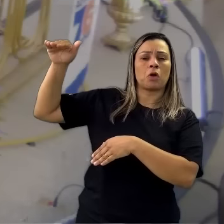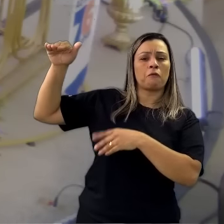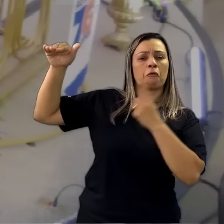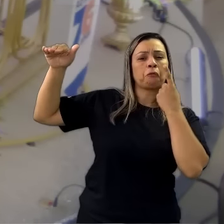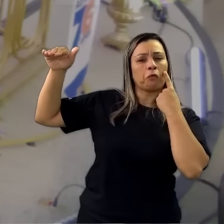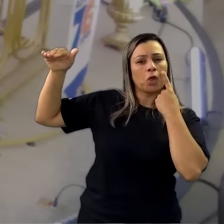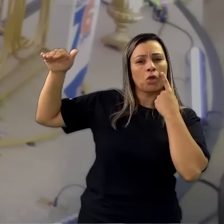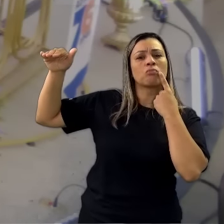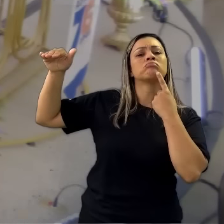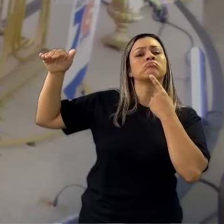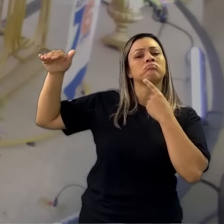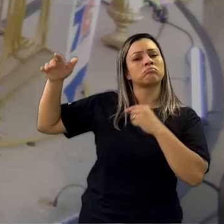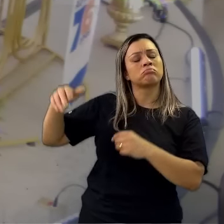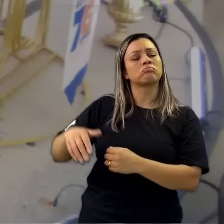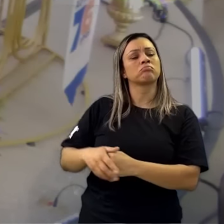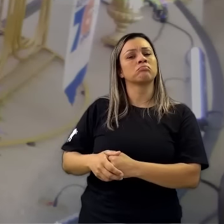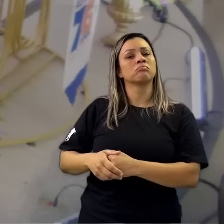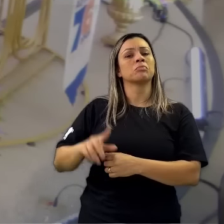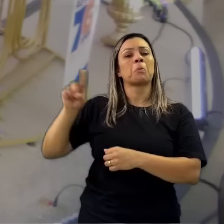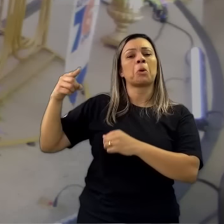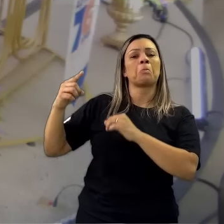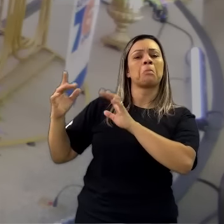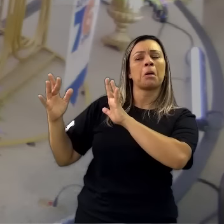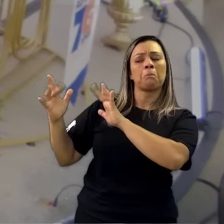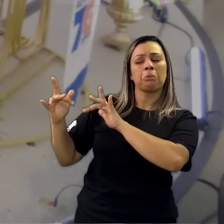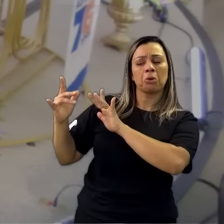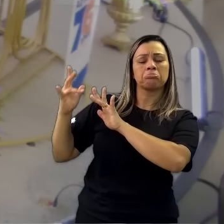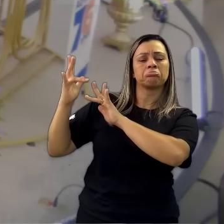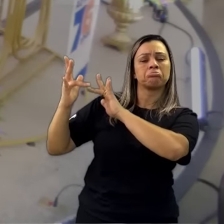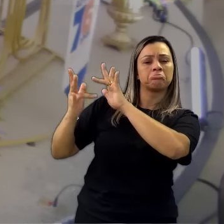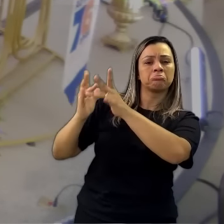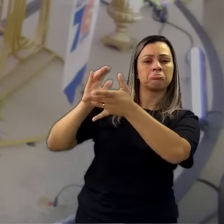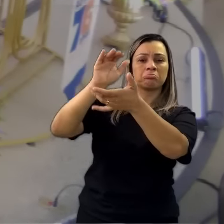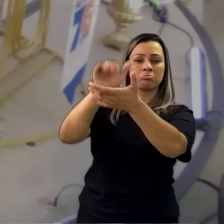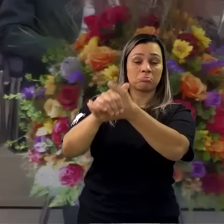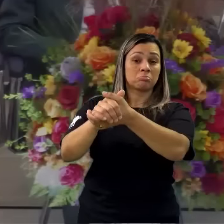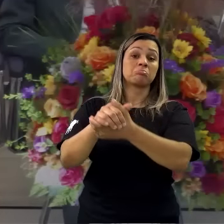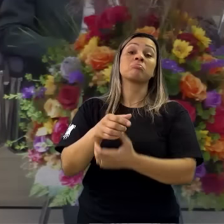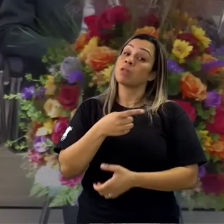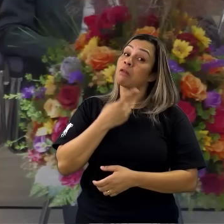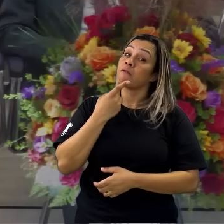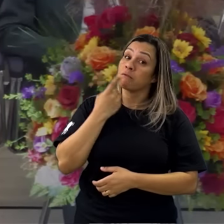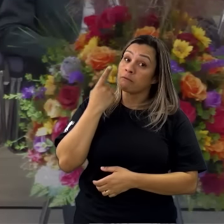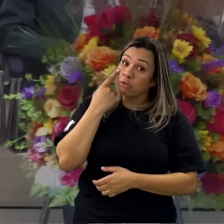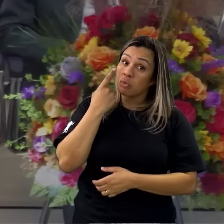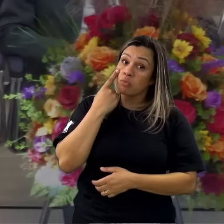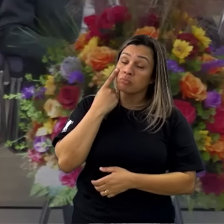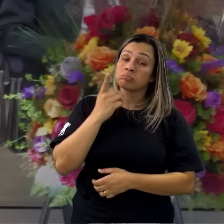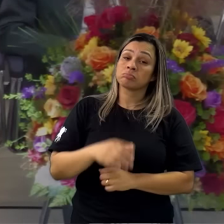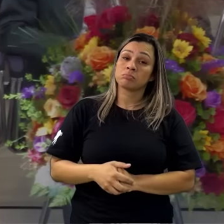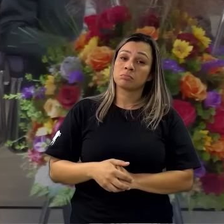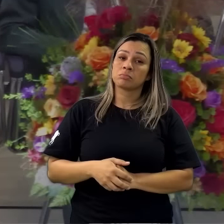viu a criança que nascer começar a namorar noivar e casar o irmão Joaquim viu aquela criança que nasceu ser pai